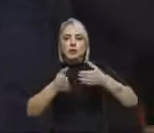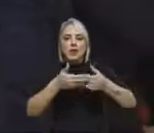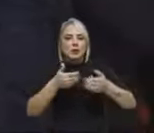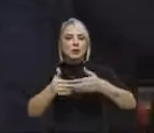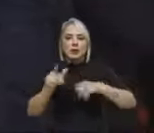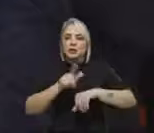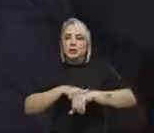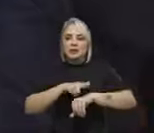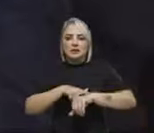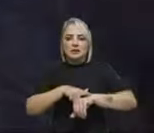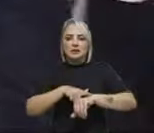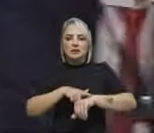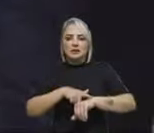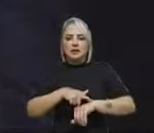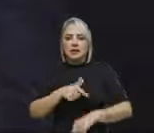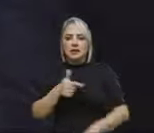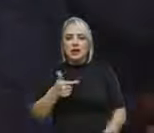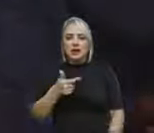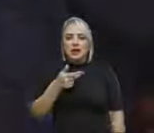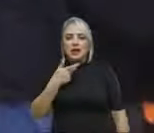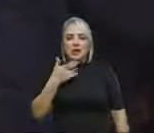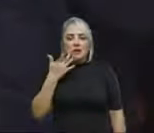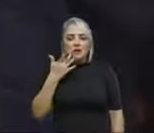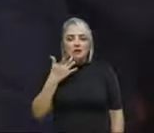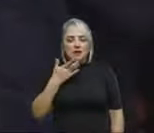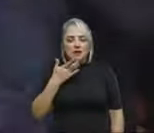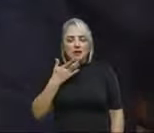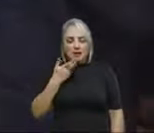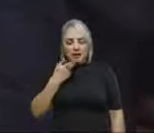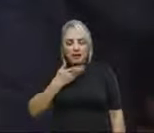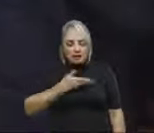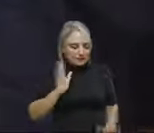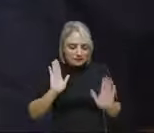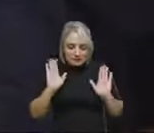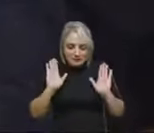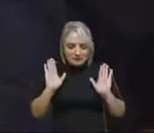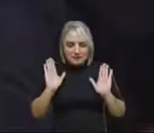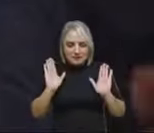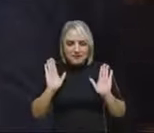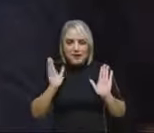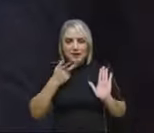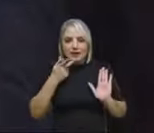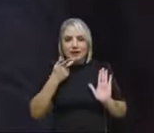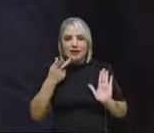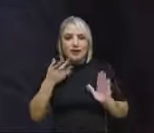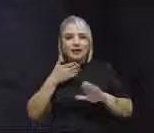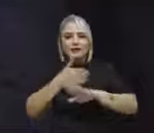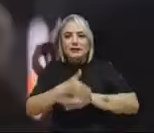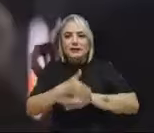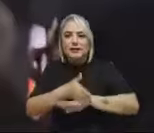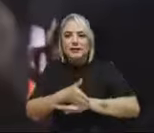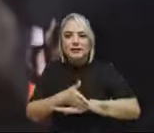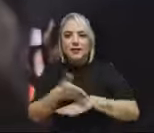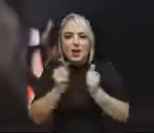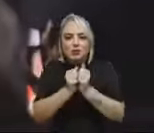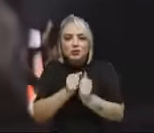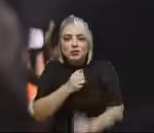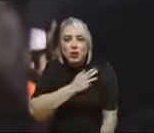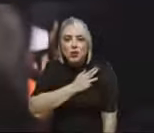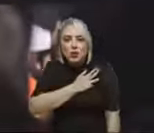Eu não tenho, dizia esse amigo, nenhuma condição de intervir nesse instante junto ao Lula. Você